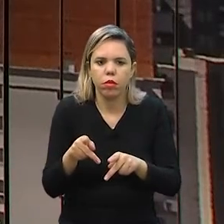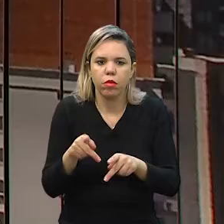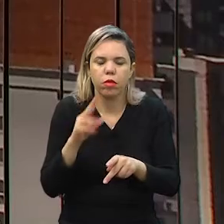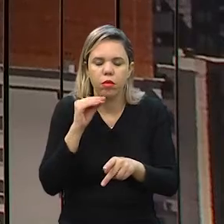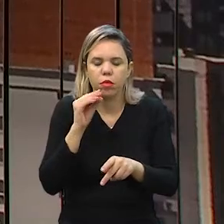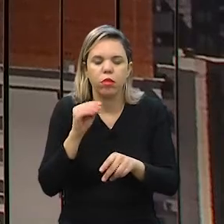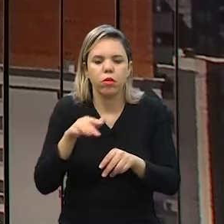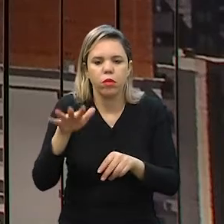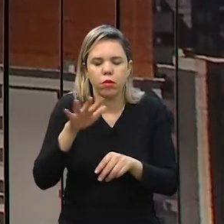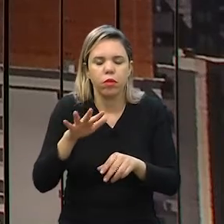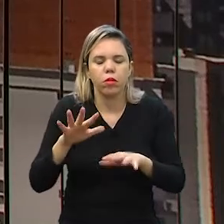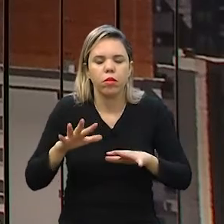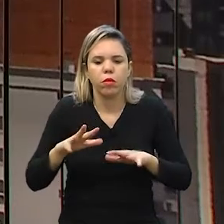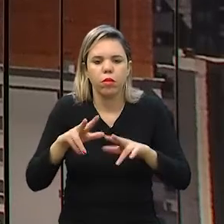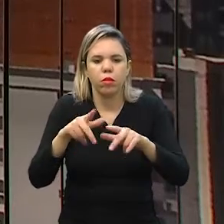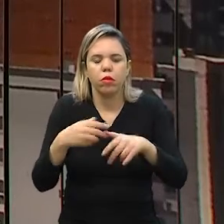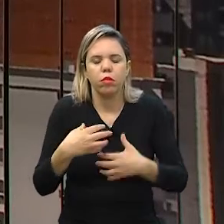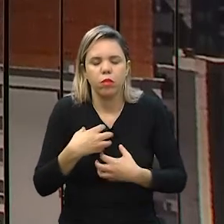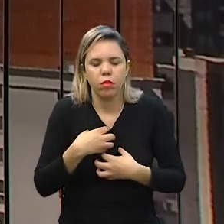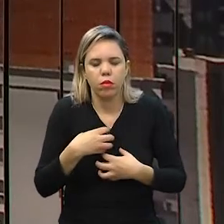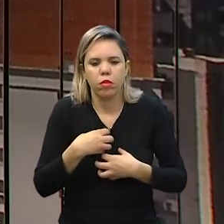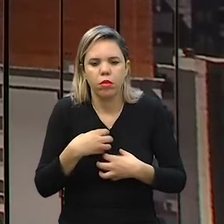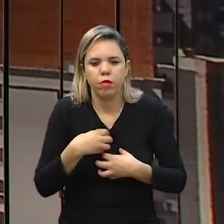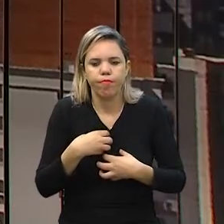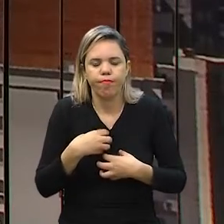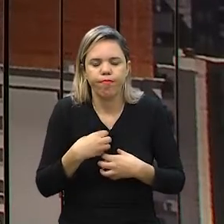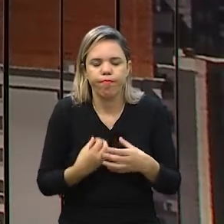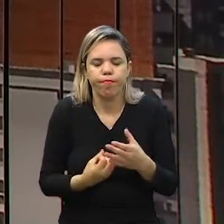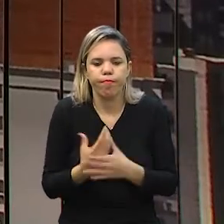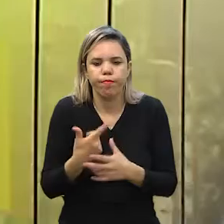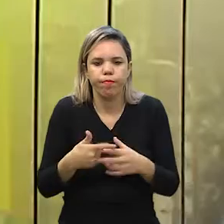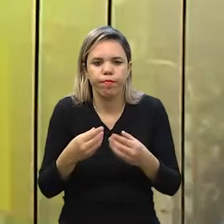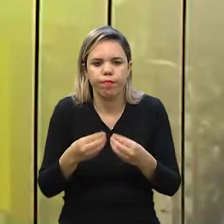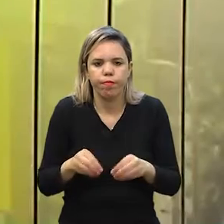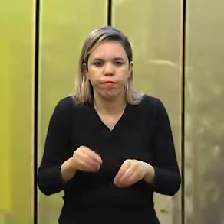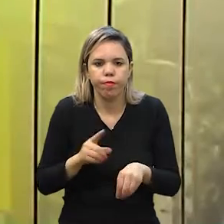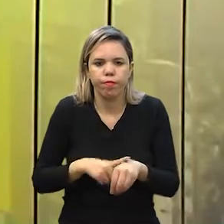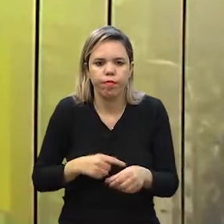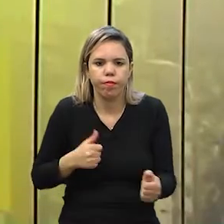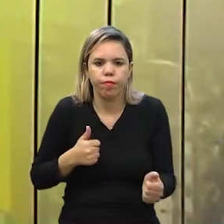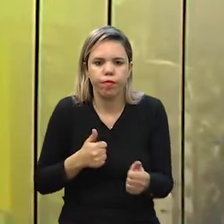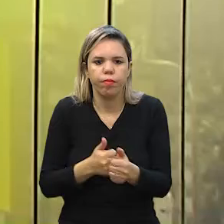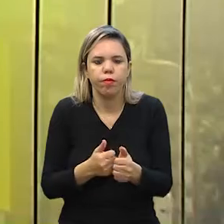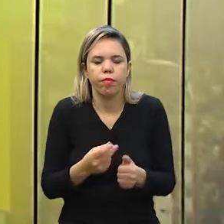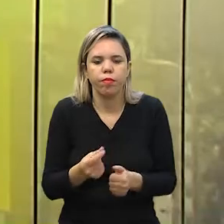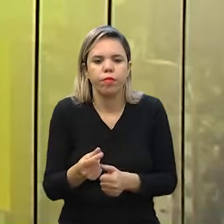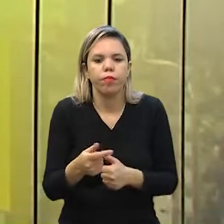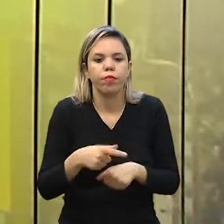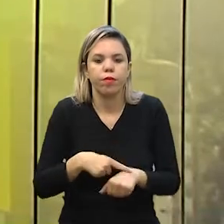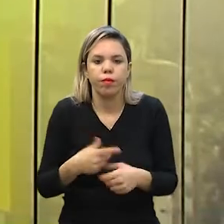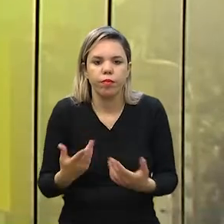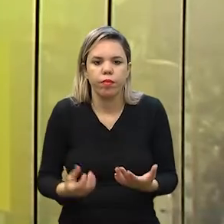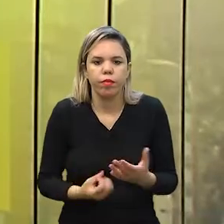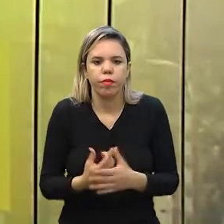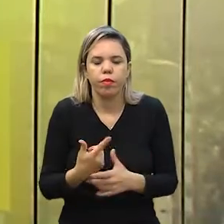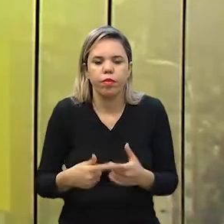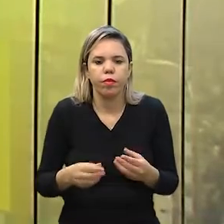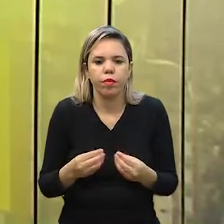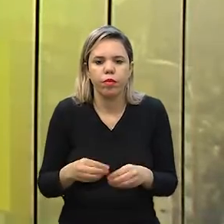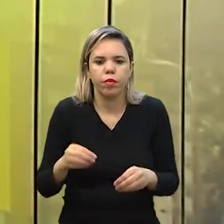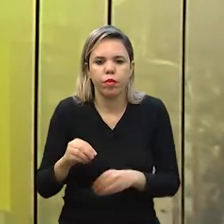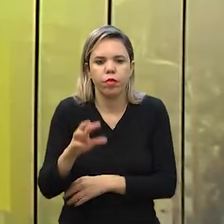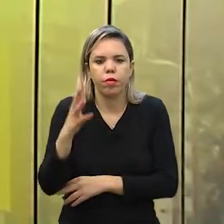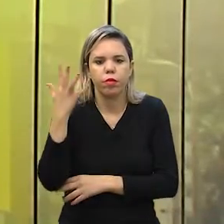do público final, pode sentir isso na prática? Isso pode ser a curto, a médio e a longo prazo também, porque a gente está falando de